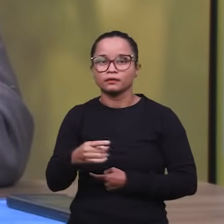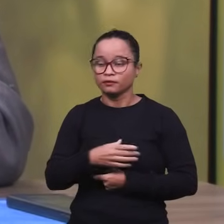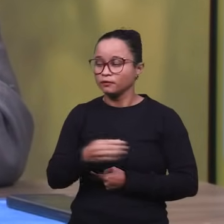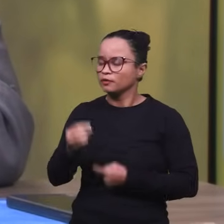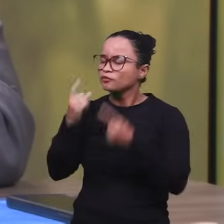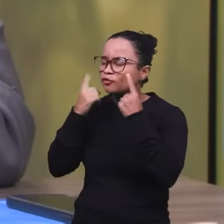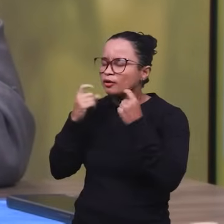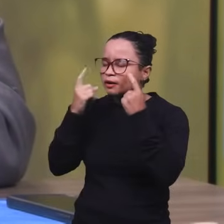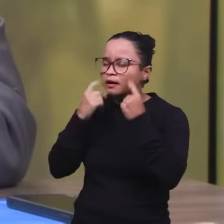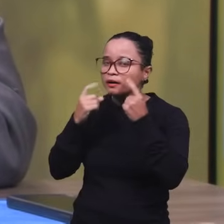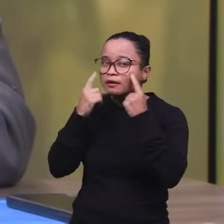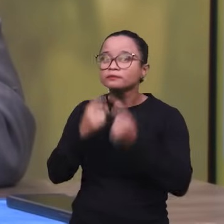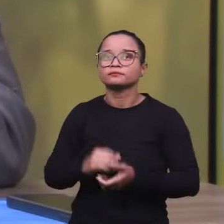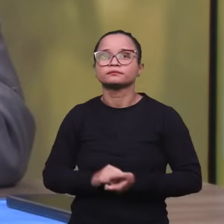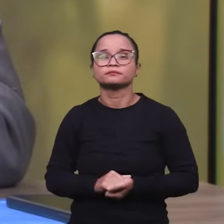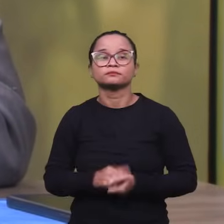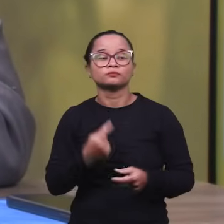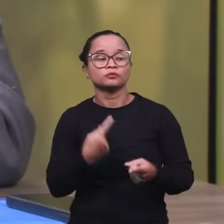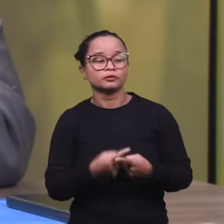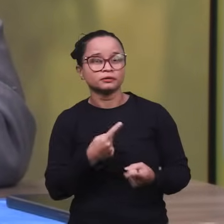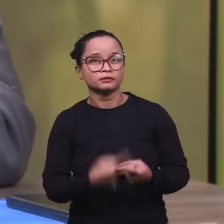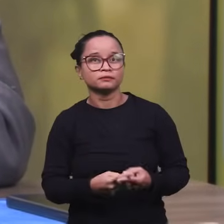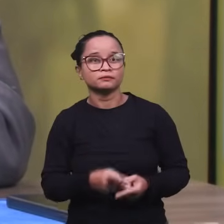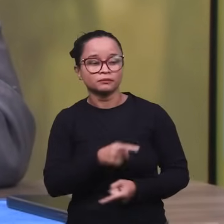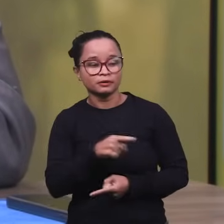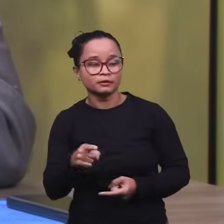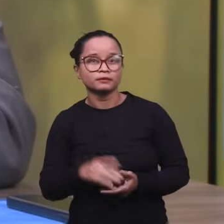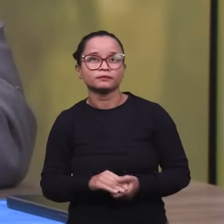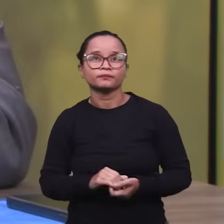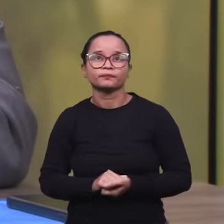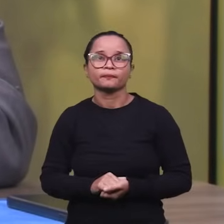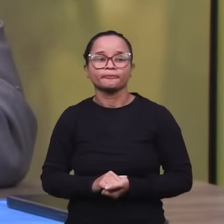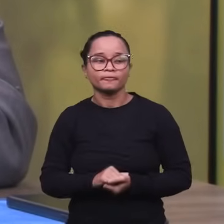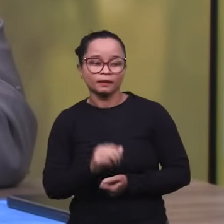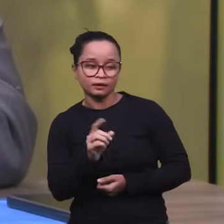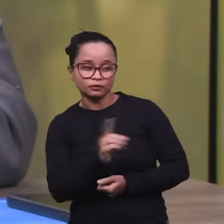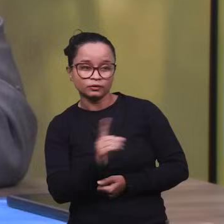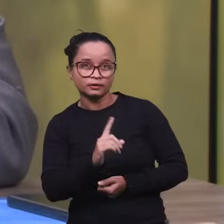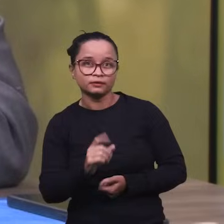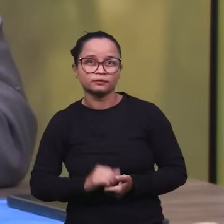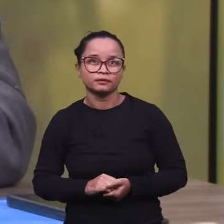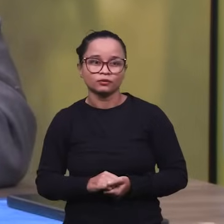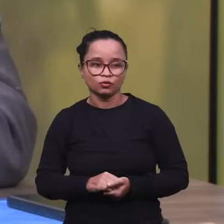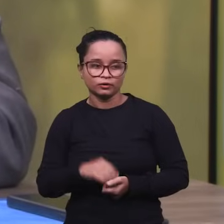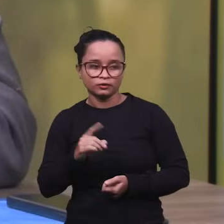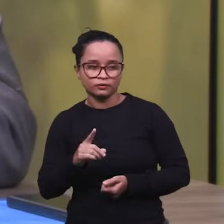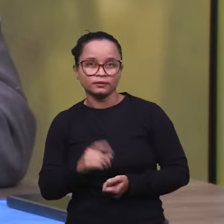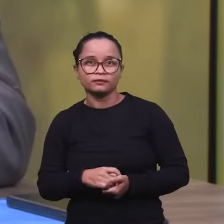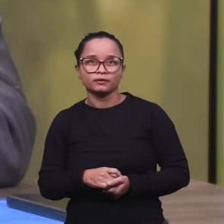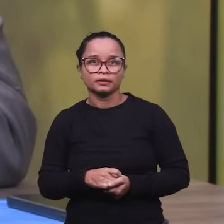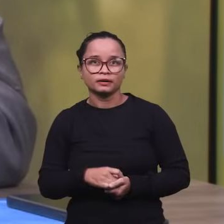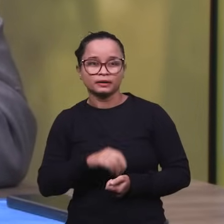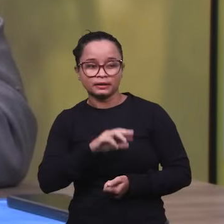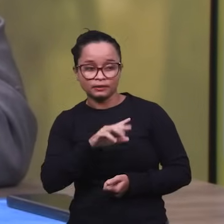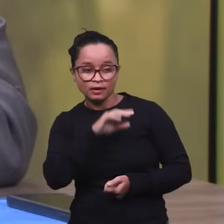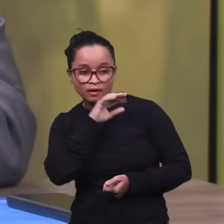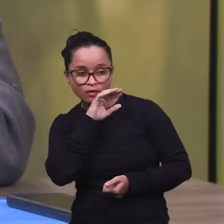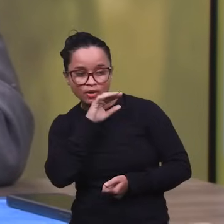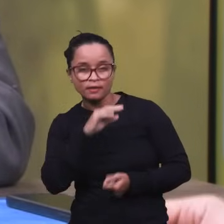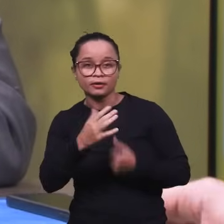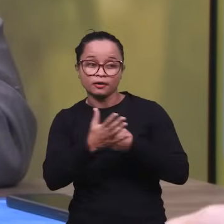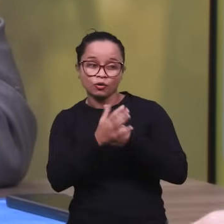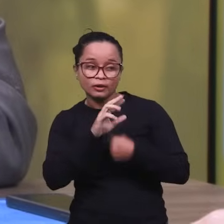depois começar a chorar, ser quebrantado. Porque é aquilo que não traz, o não que não traz, não fere, o não